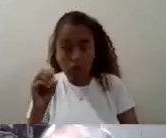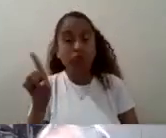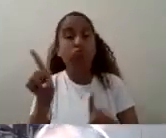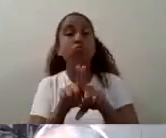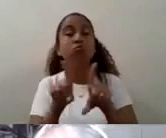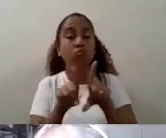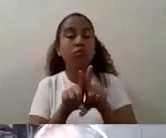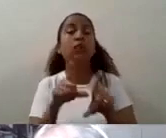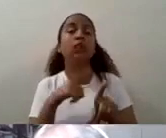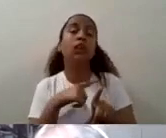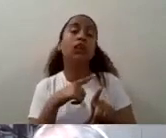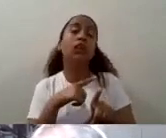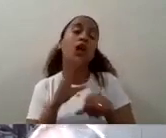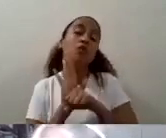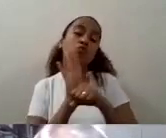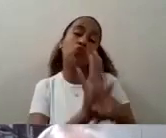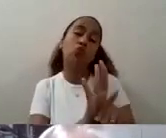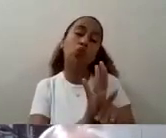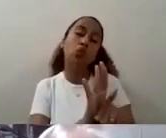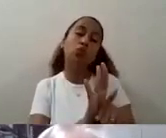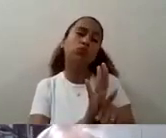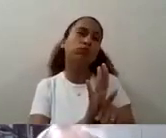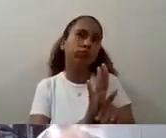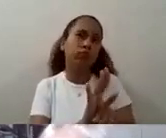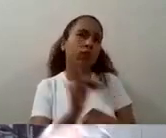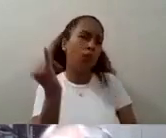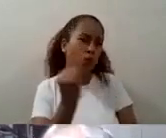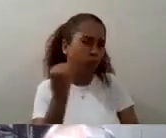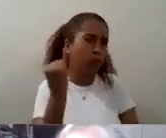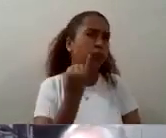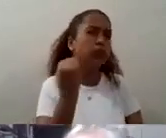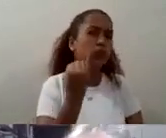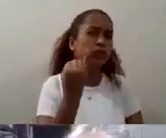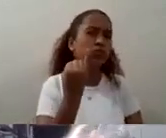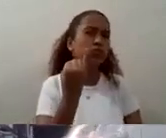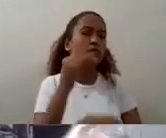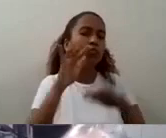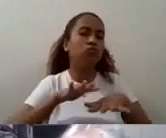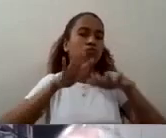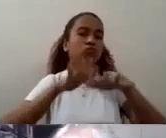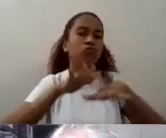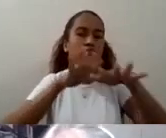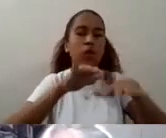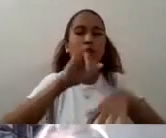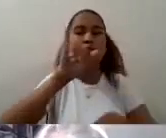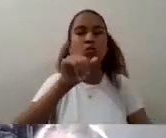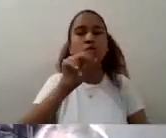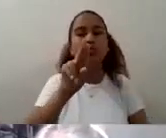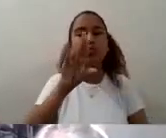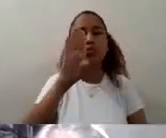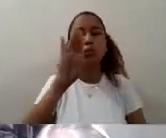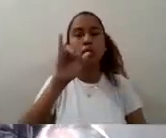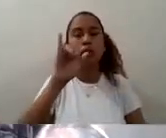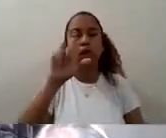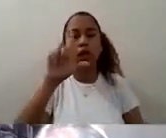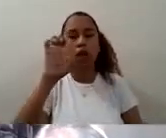uma contribuição bem relevante para a campanha pelo Jubileu 2000, que falava muito